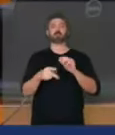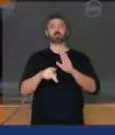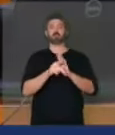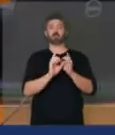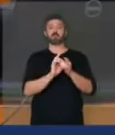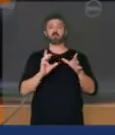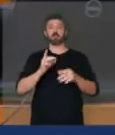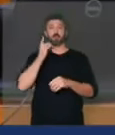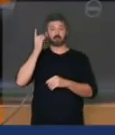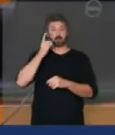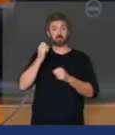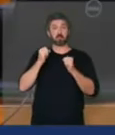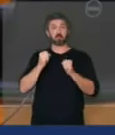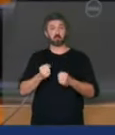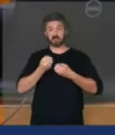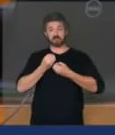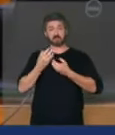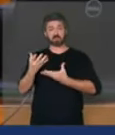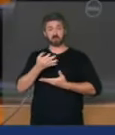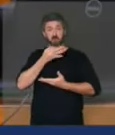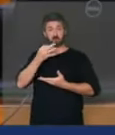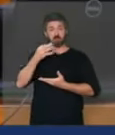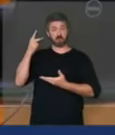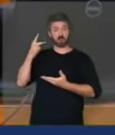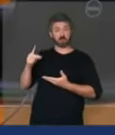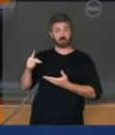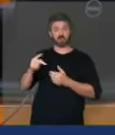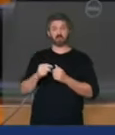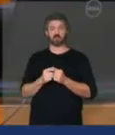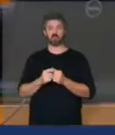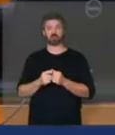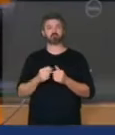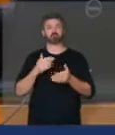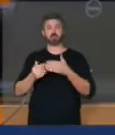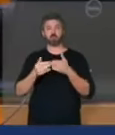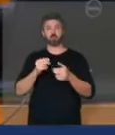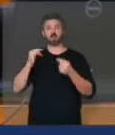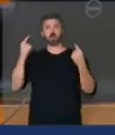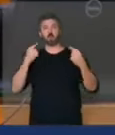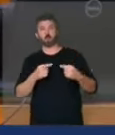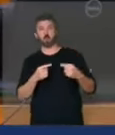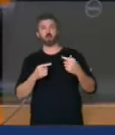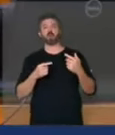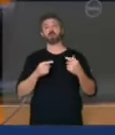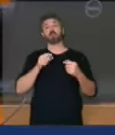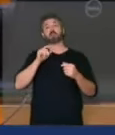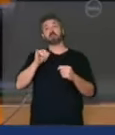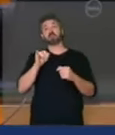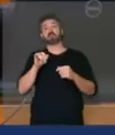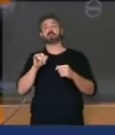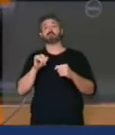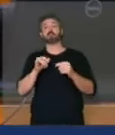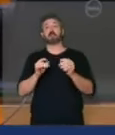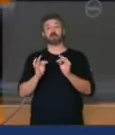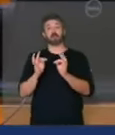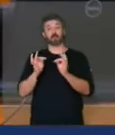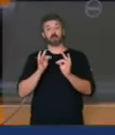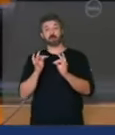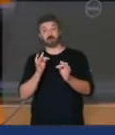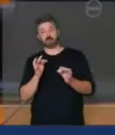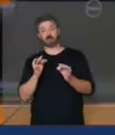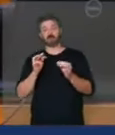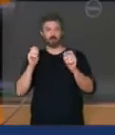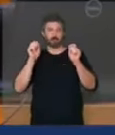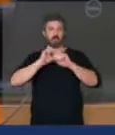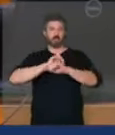que parlamentares possam expressar opiniões dissidentes, mesmo que em matéria técnica e